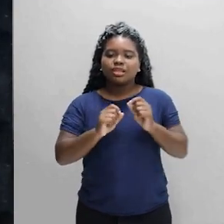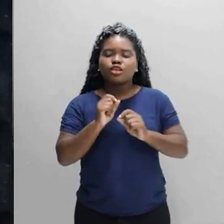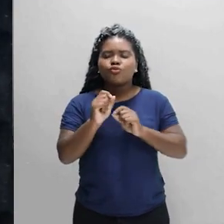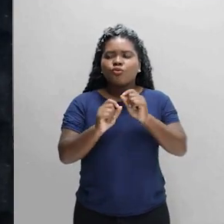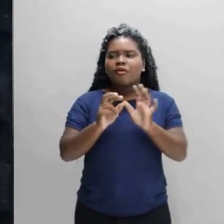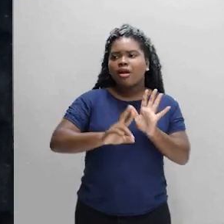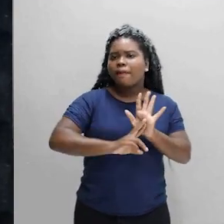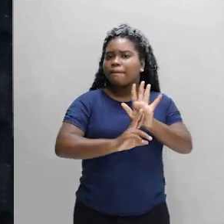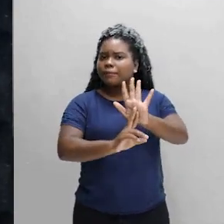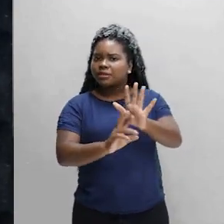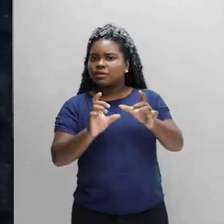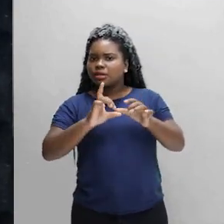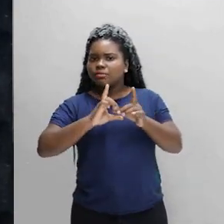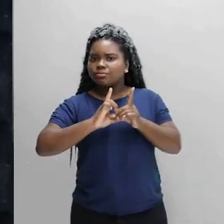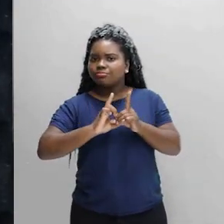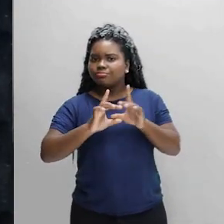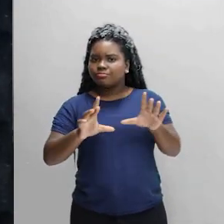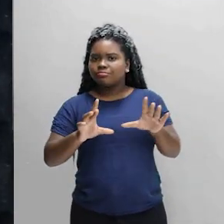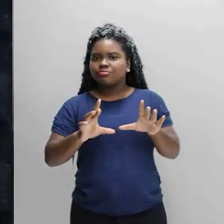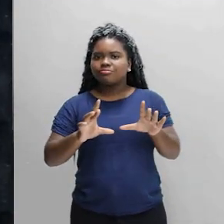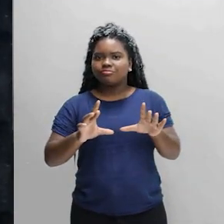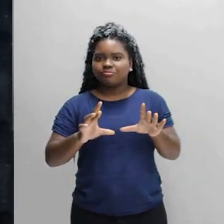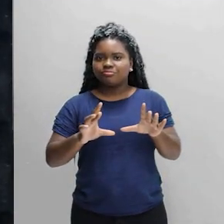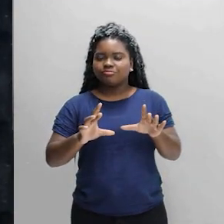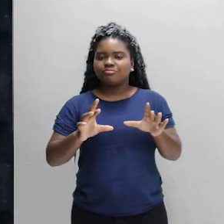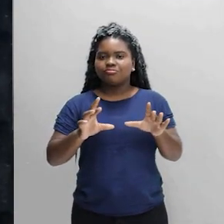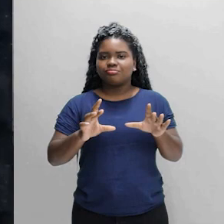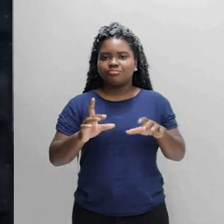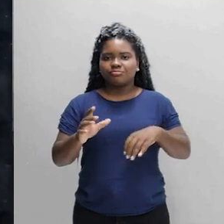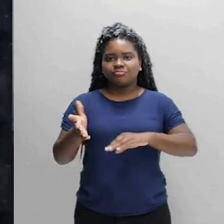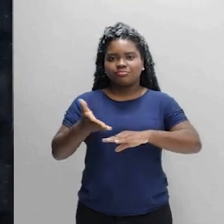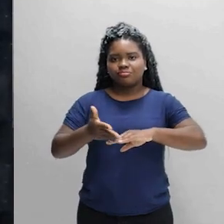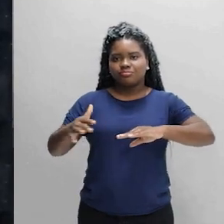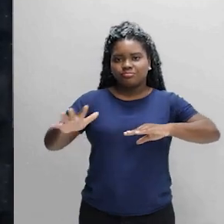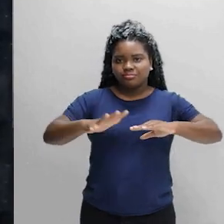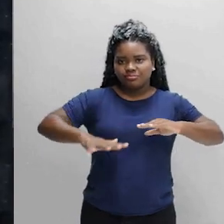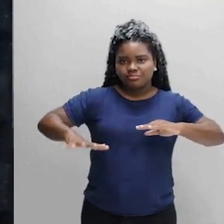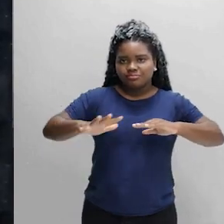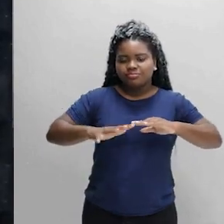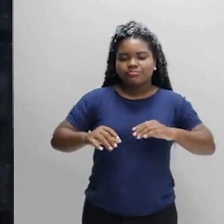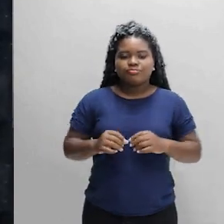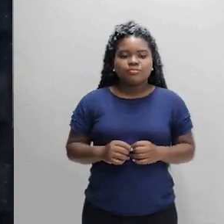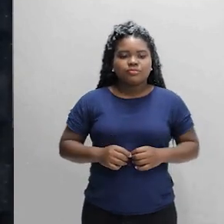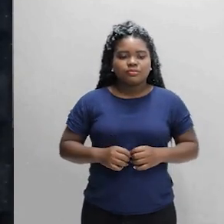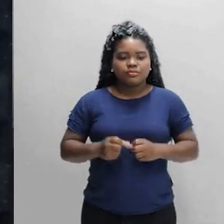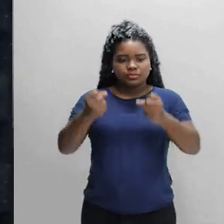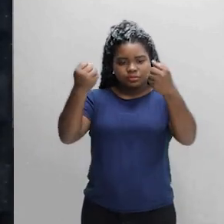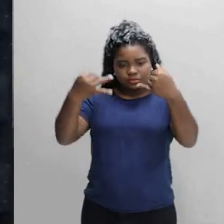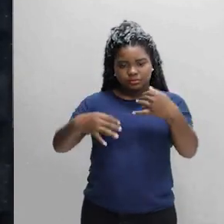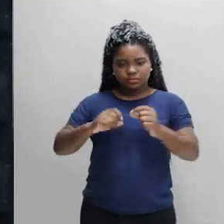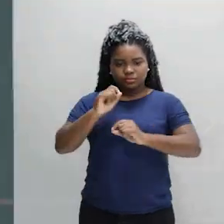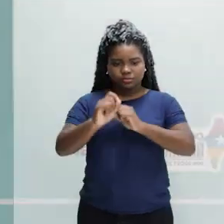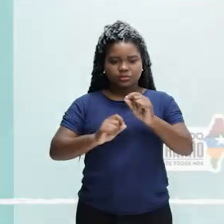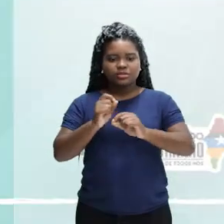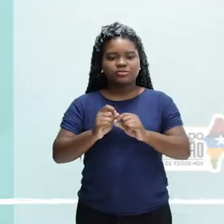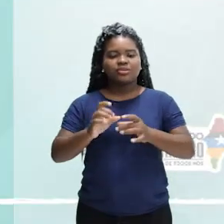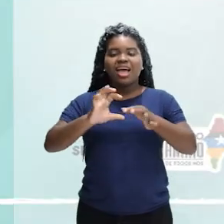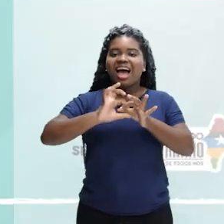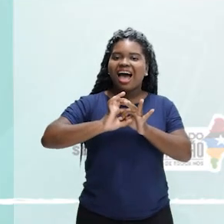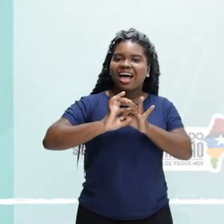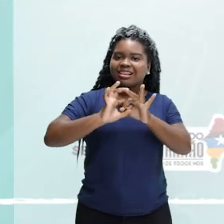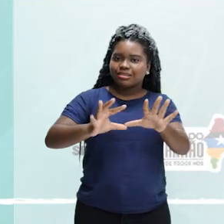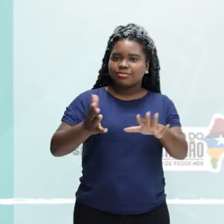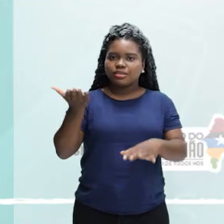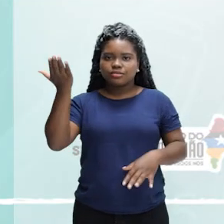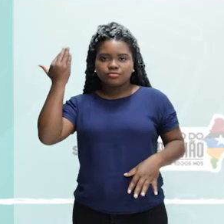democracia moderna, na democracia atual, digamos assim, ok? Ele fala que a liberdade dos antigos era a liberdade